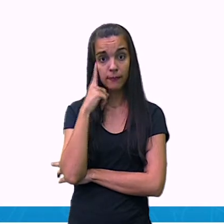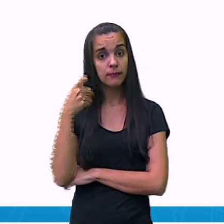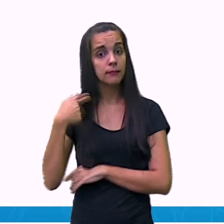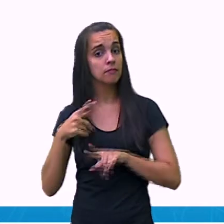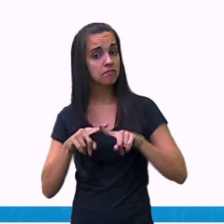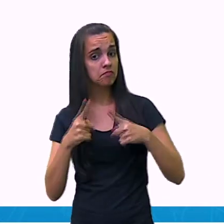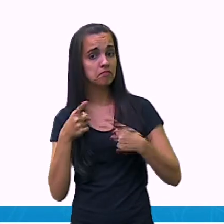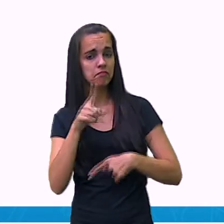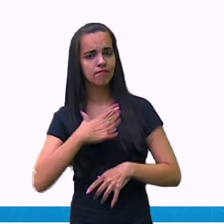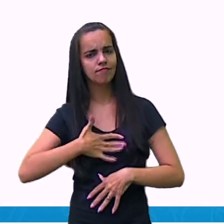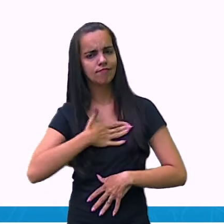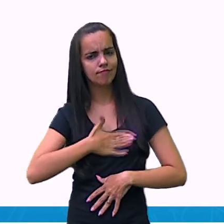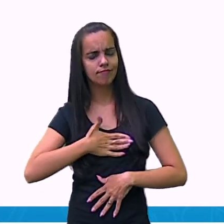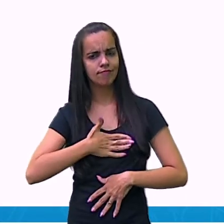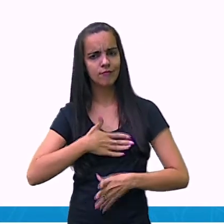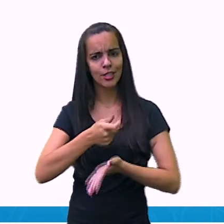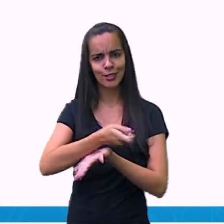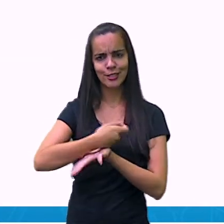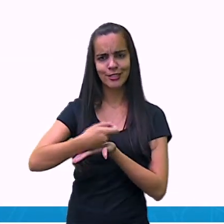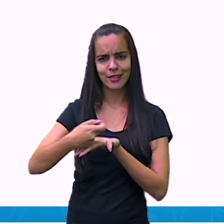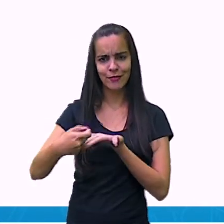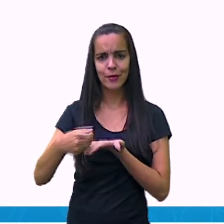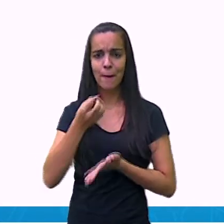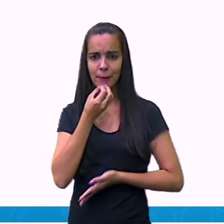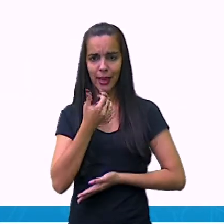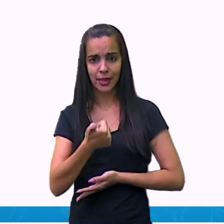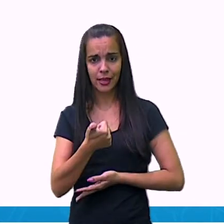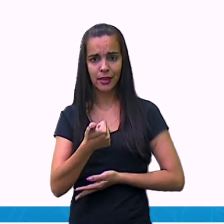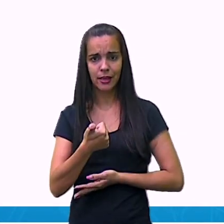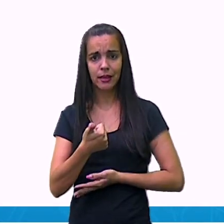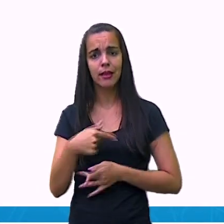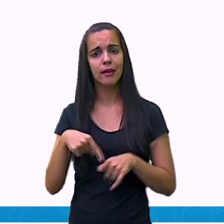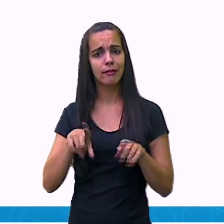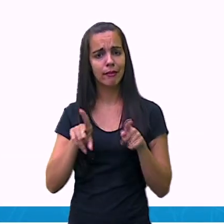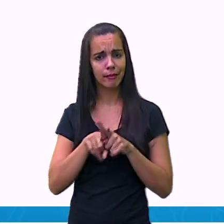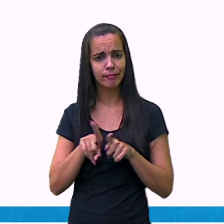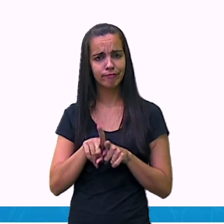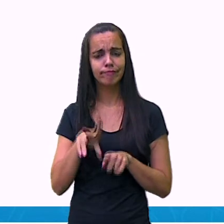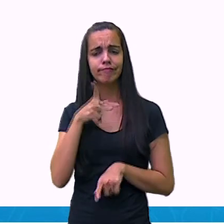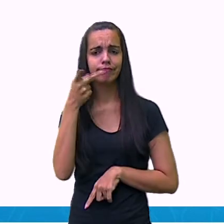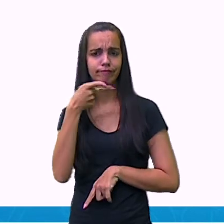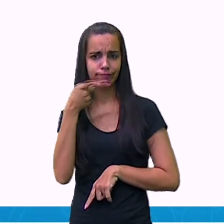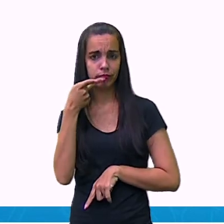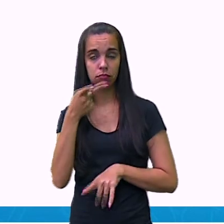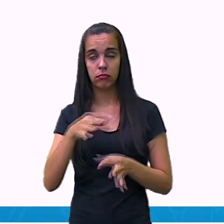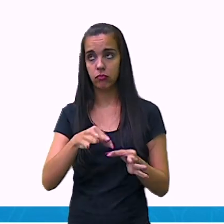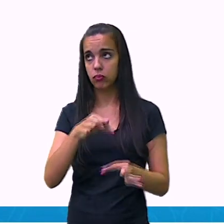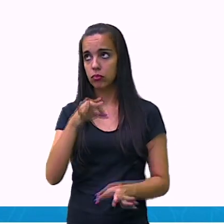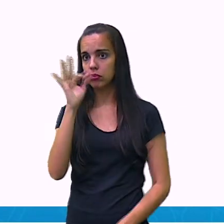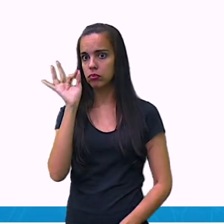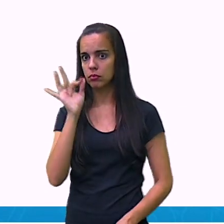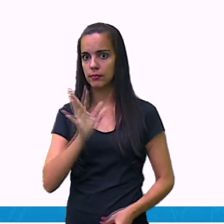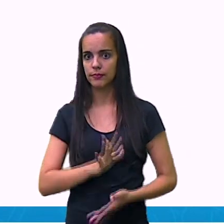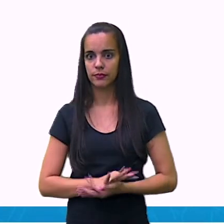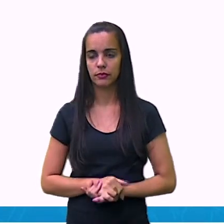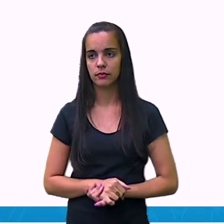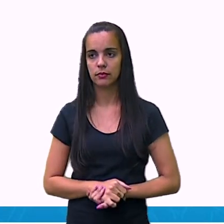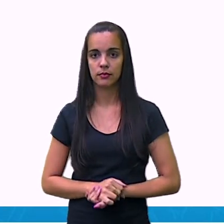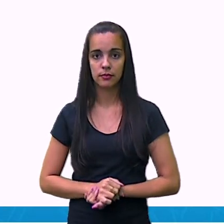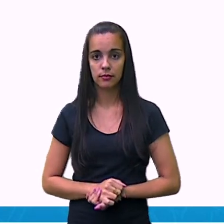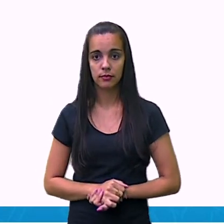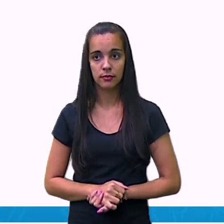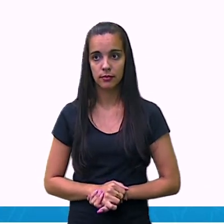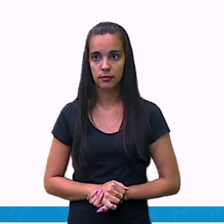Repensou, mas ela gosta. Ela escreve bem e ainda fala pelos cotovelos.